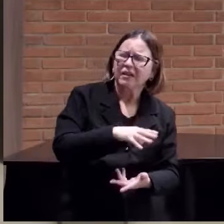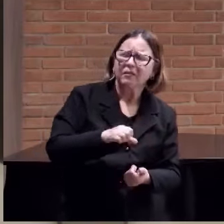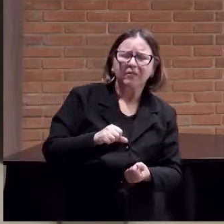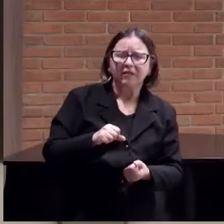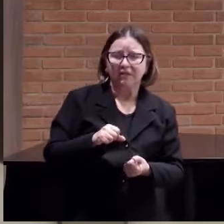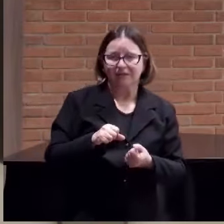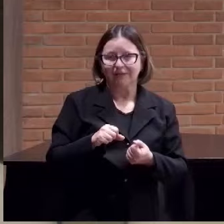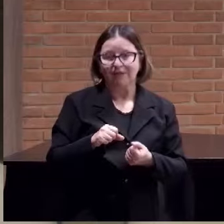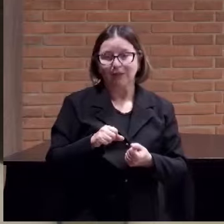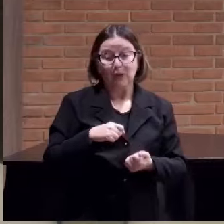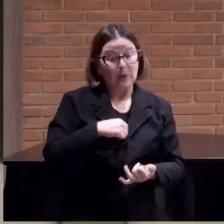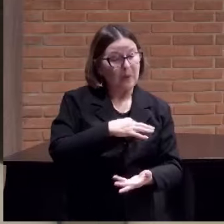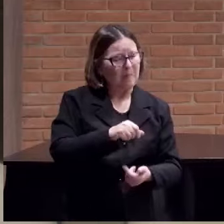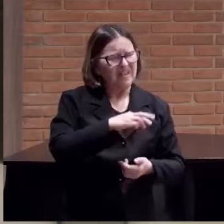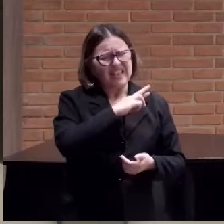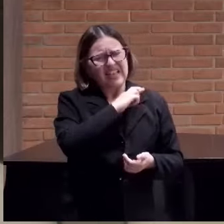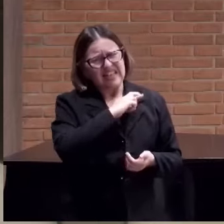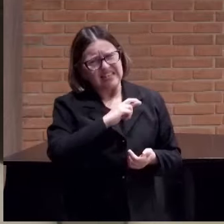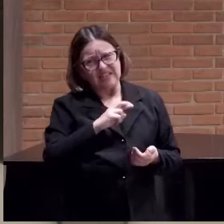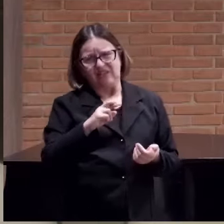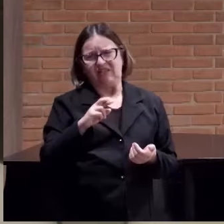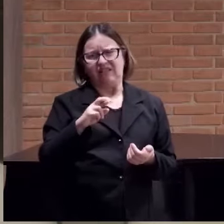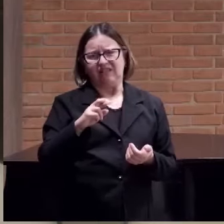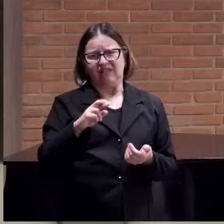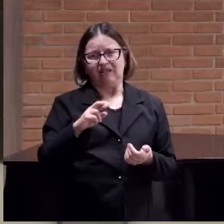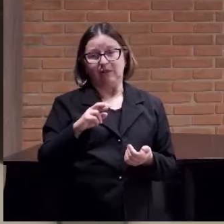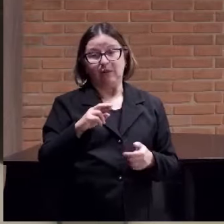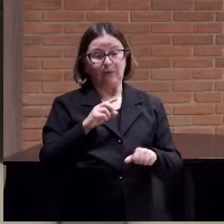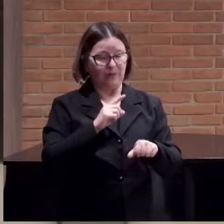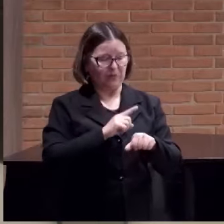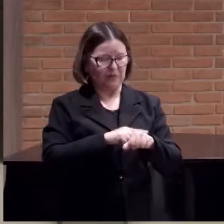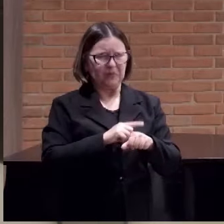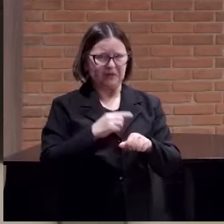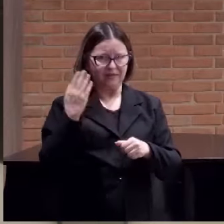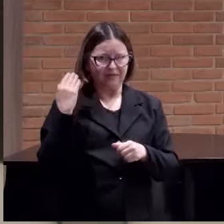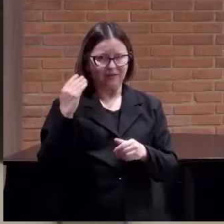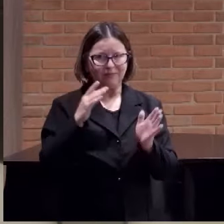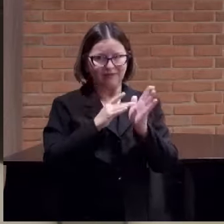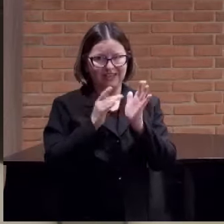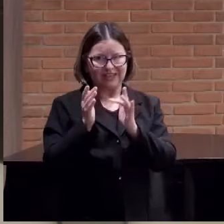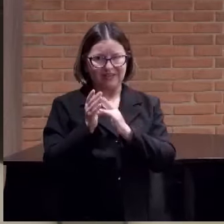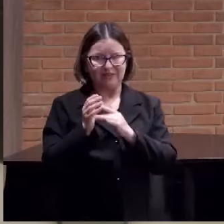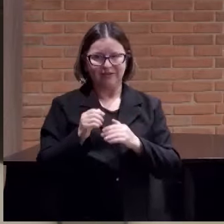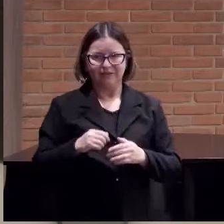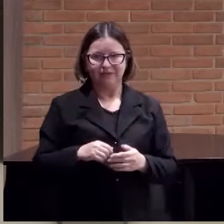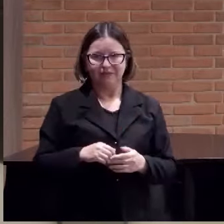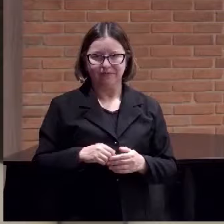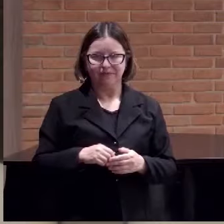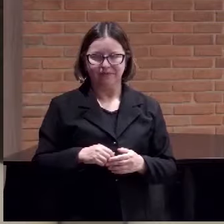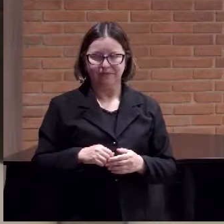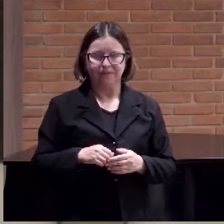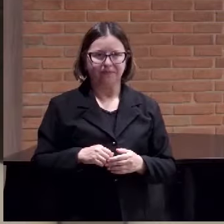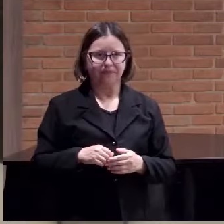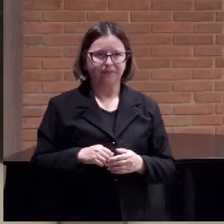da religião, do tempo de Jesus. O sinédrio.